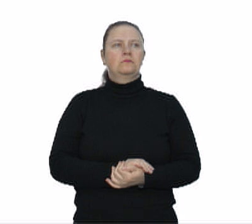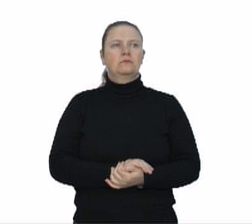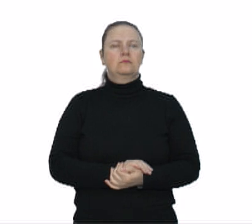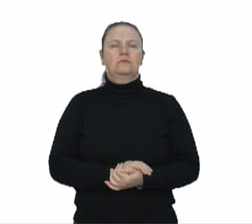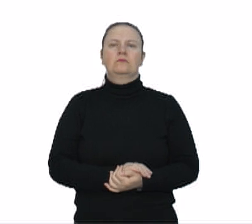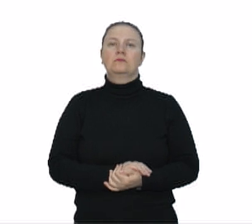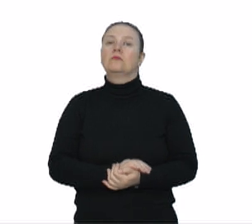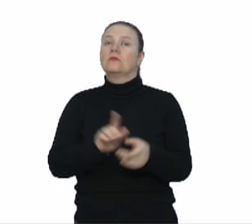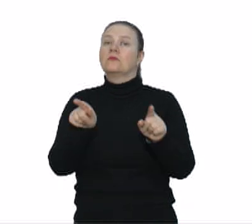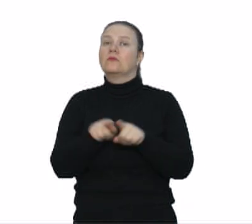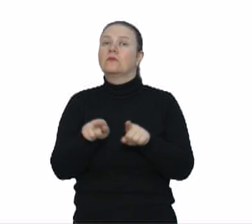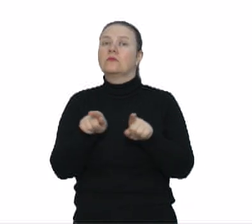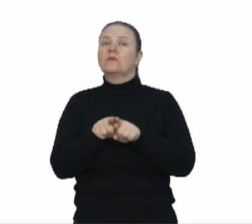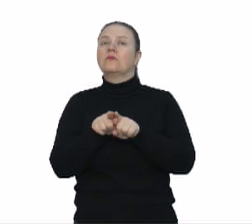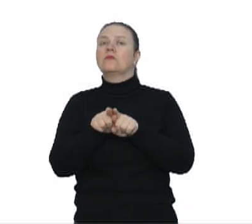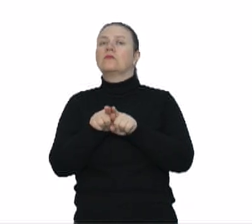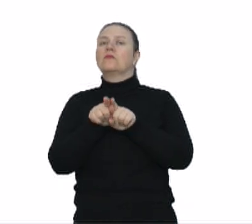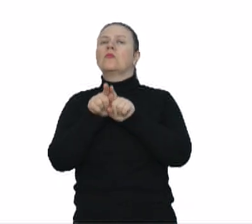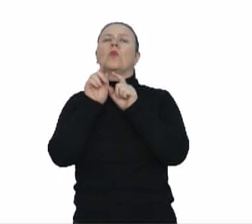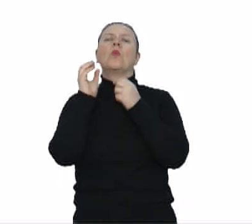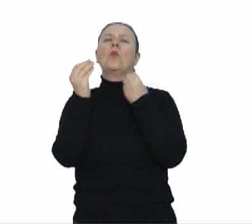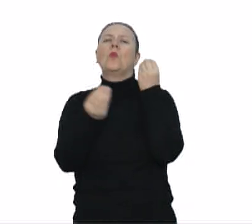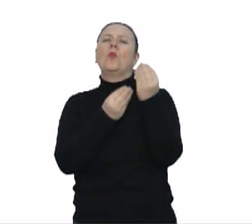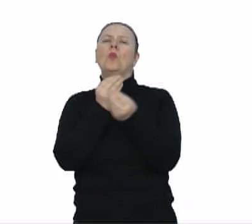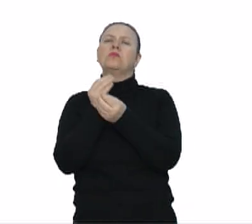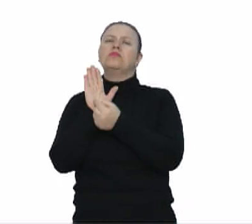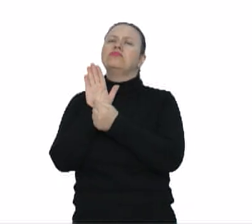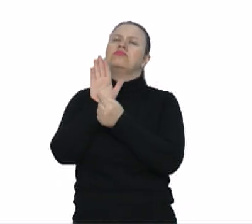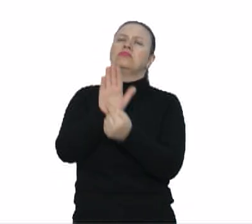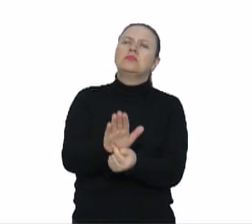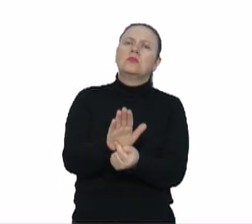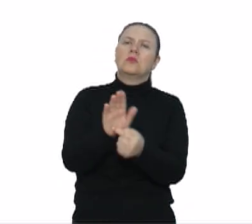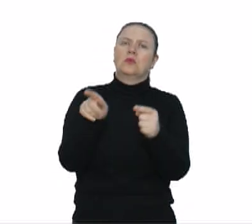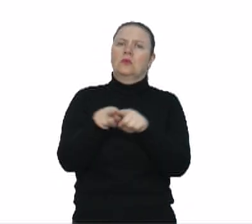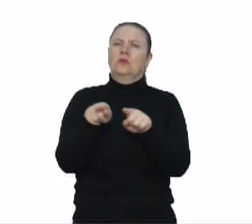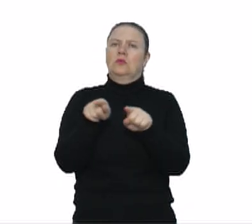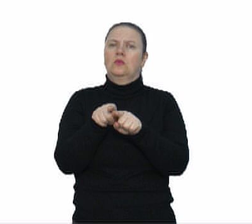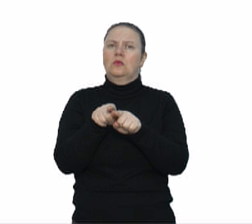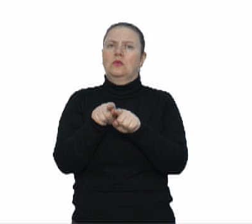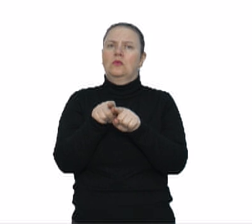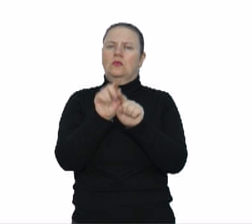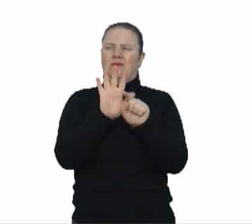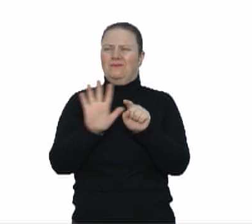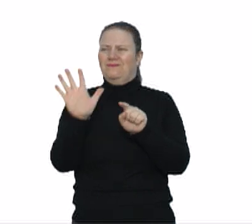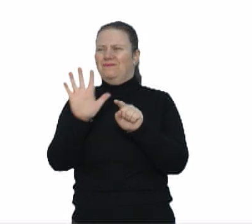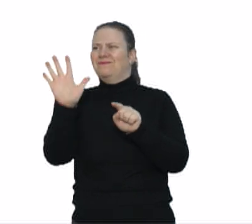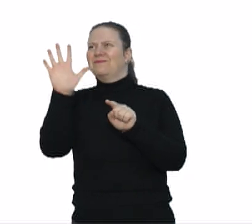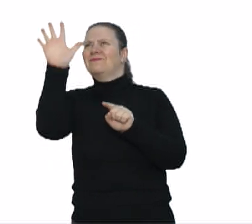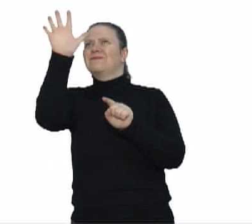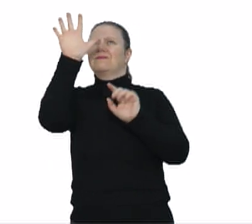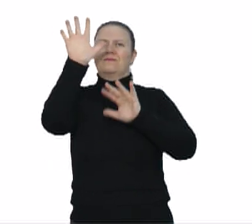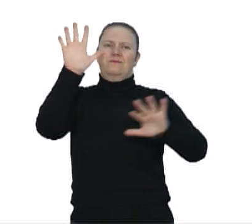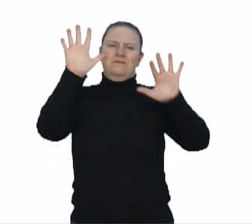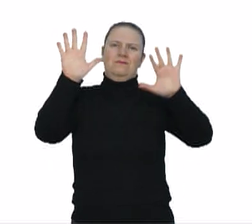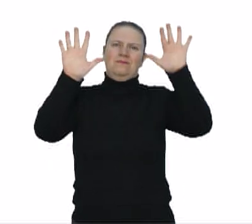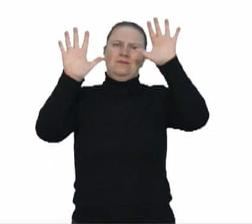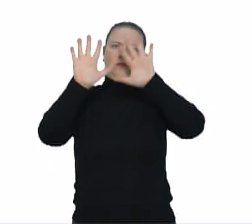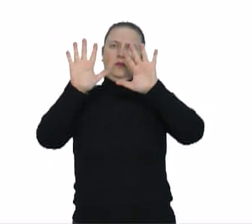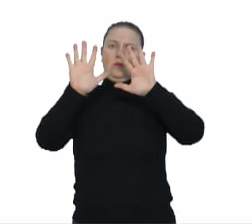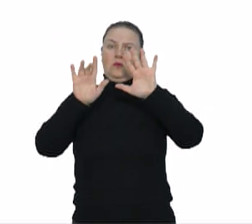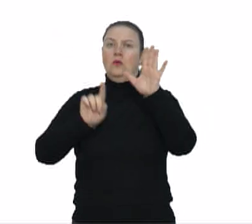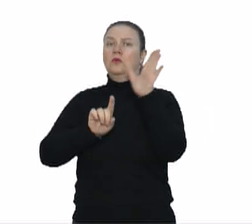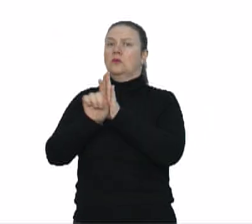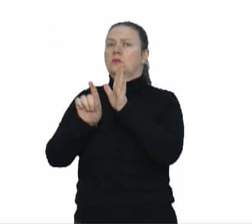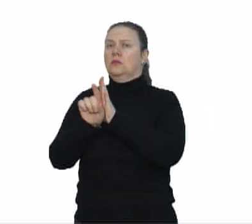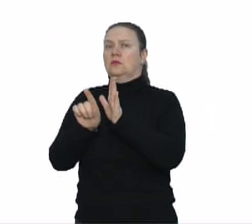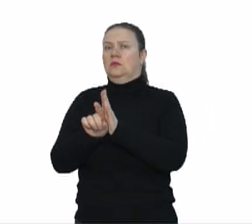Então, a linguagem, né, que é essa questão de ser pintura ou escultura, e a questão da superfície, que seria o suporte, eles são questionados.